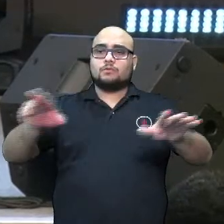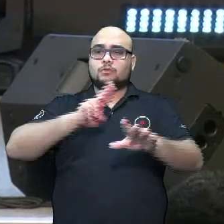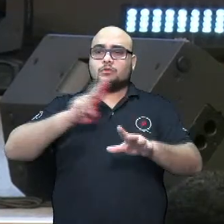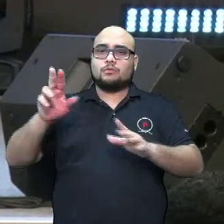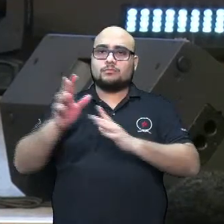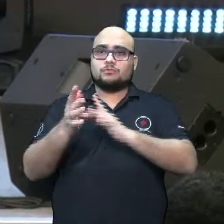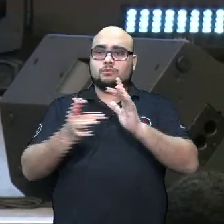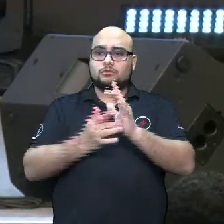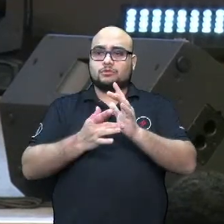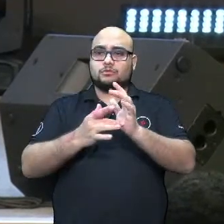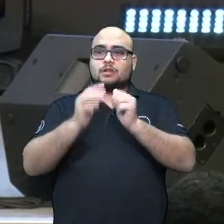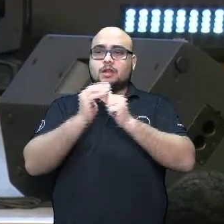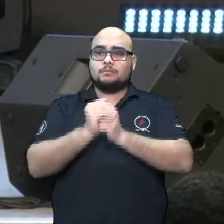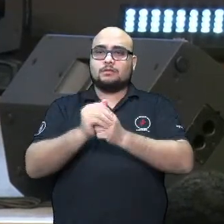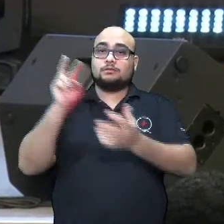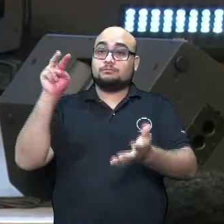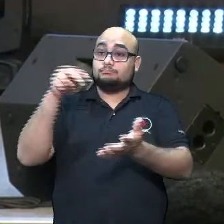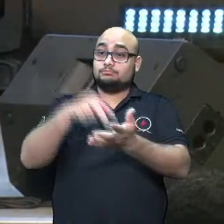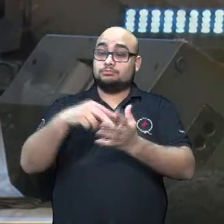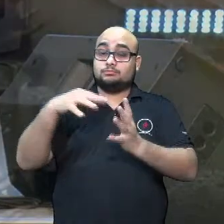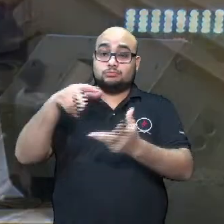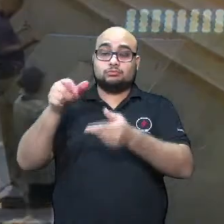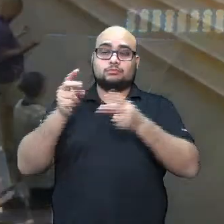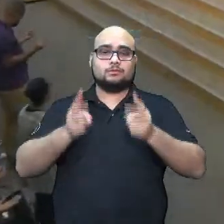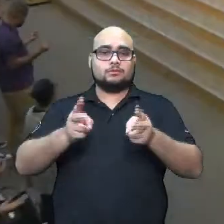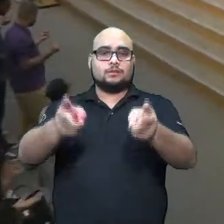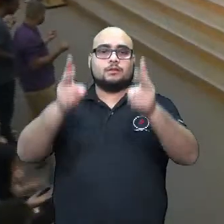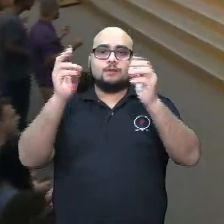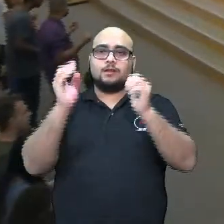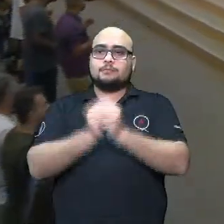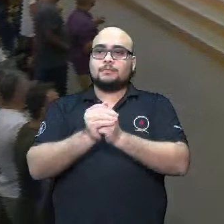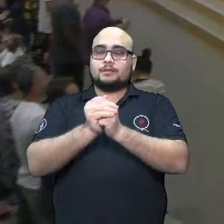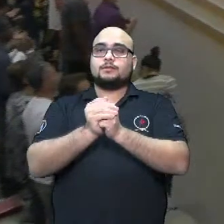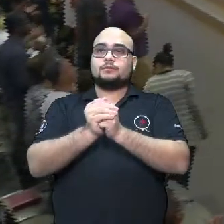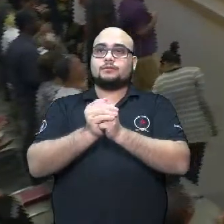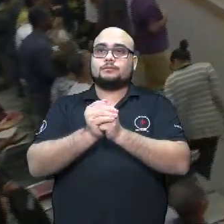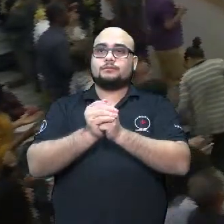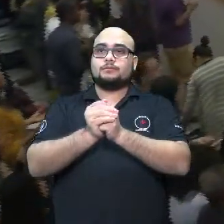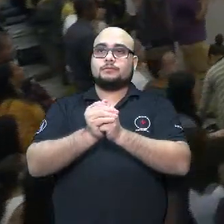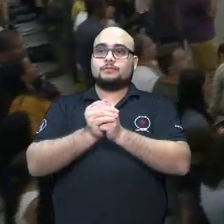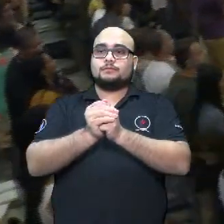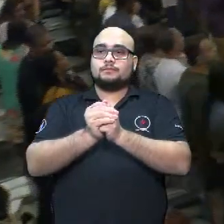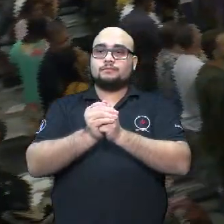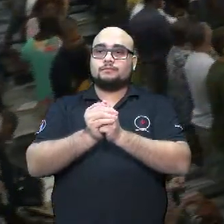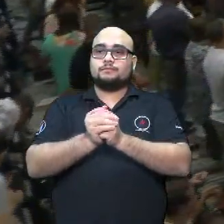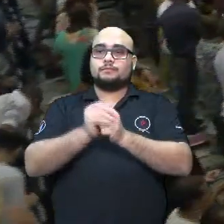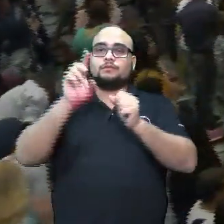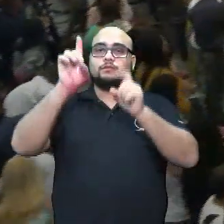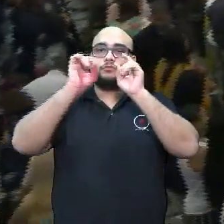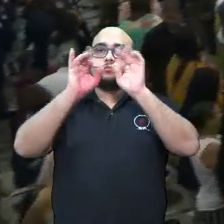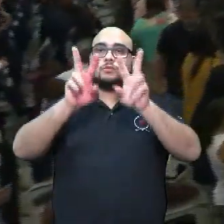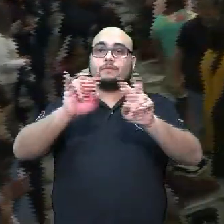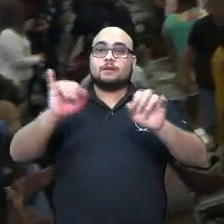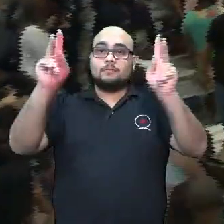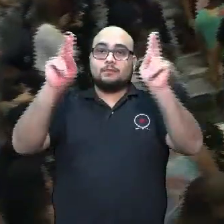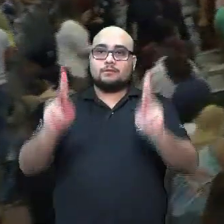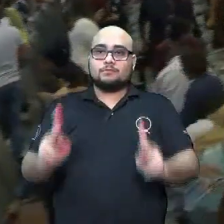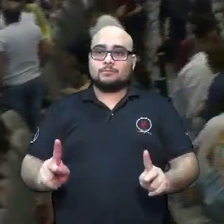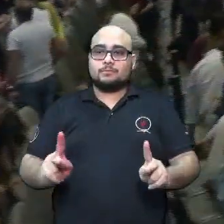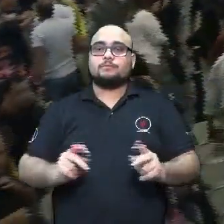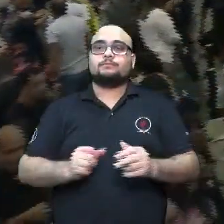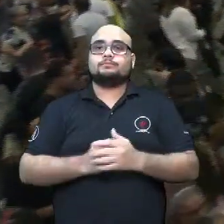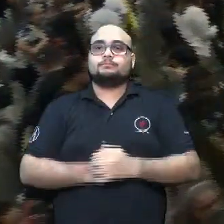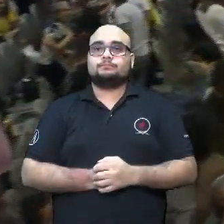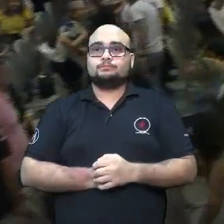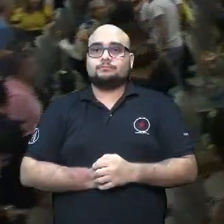esperam a vinda de Jesus. Hoje e sempre todos dizem amém e amém. Que Deus te abençoe. Vá em